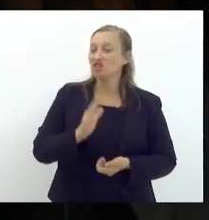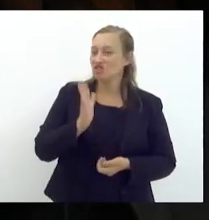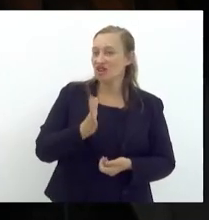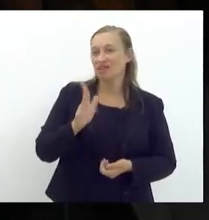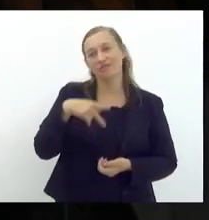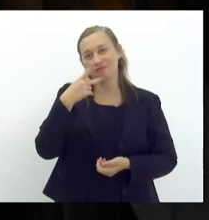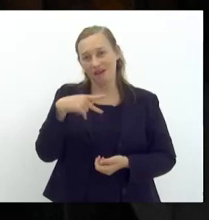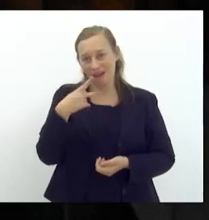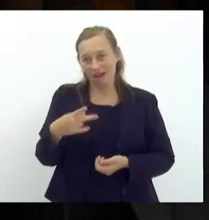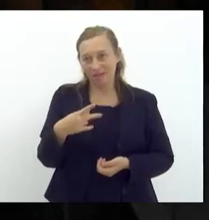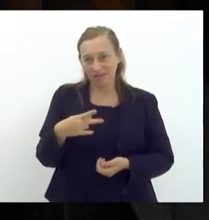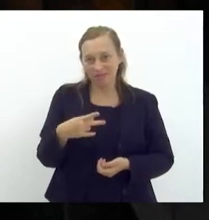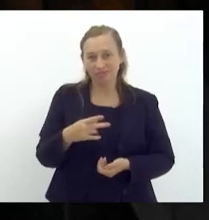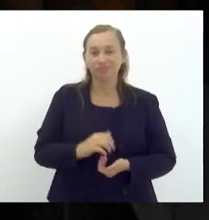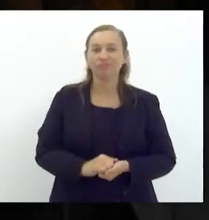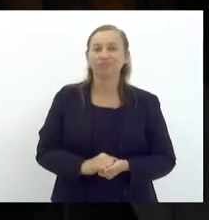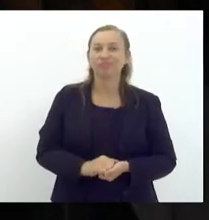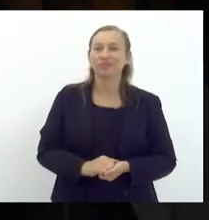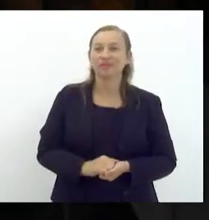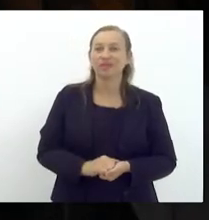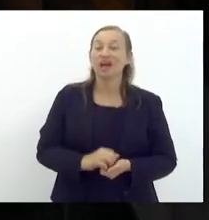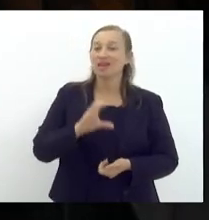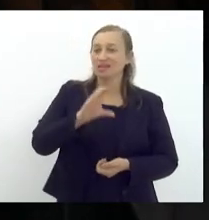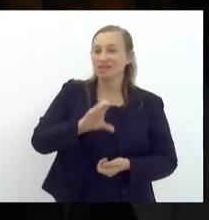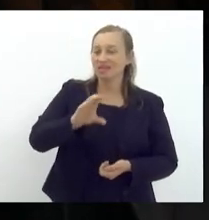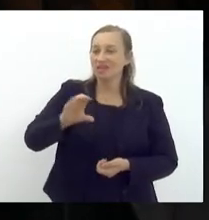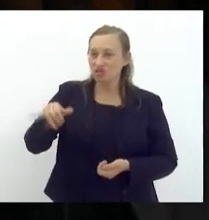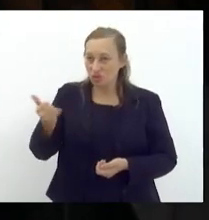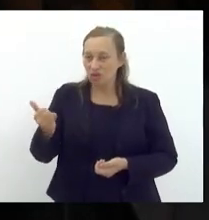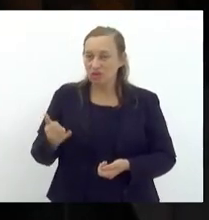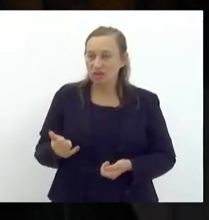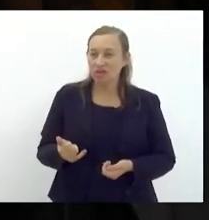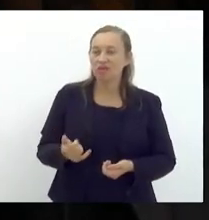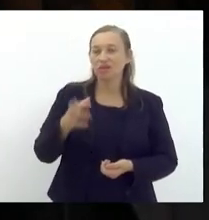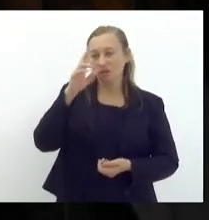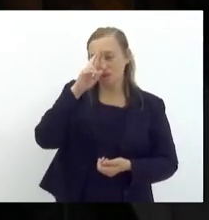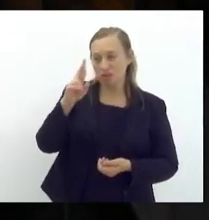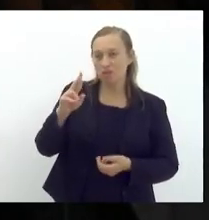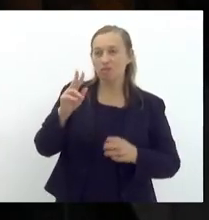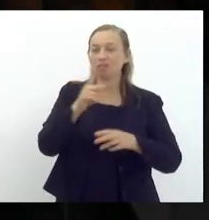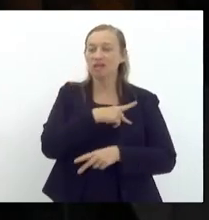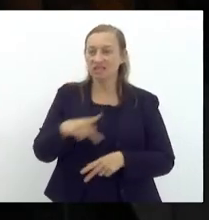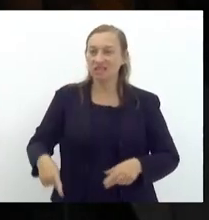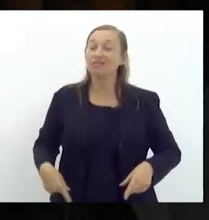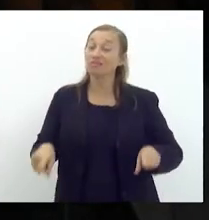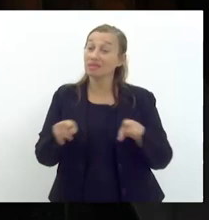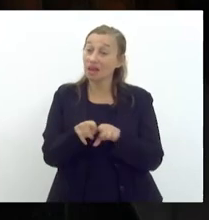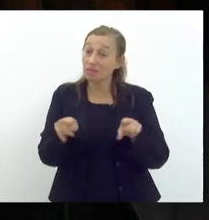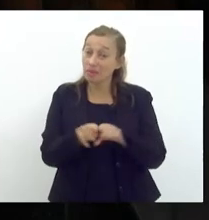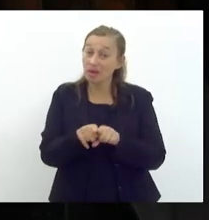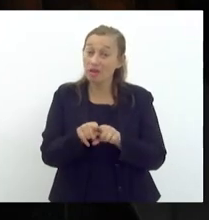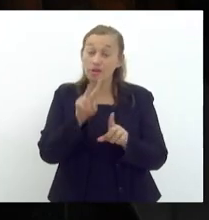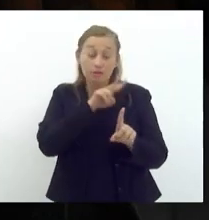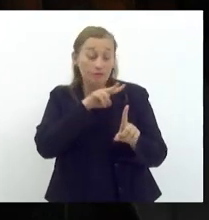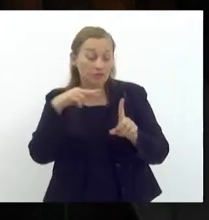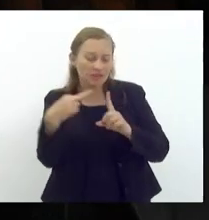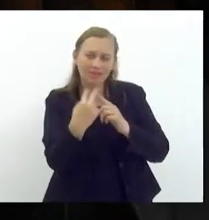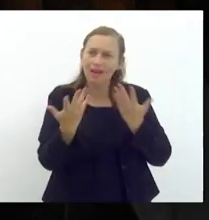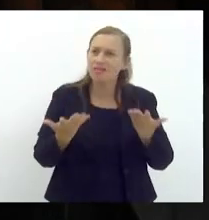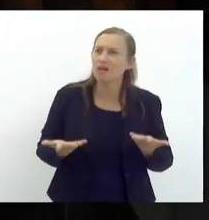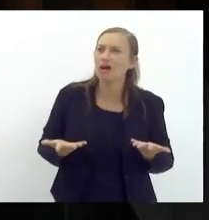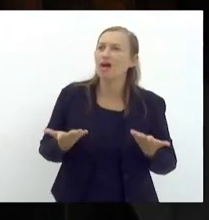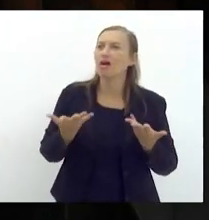tinha dito a ccj Inclusive a vossa excelência que visava